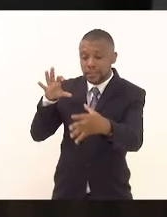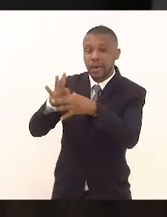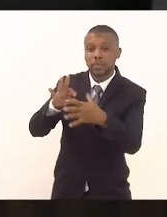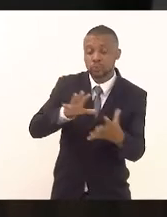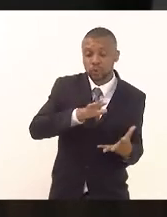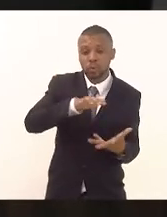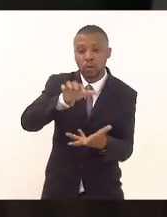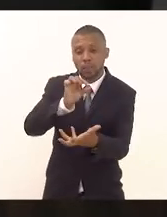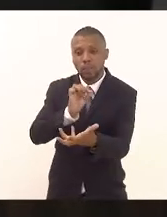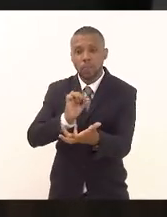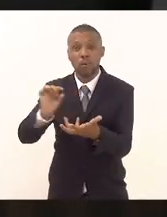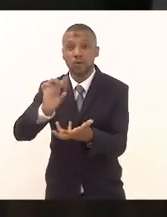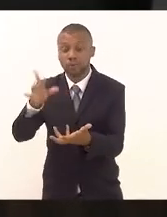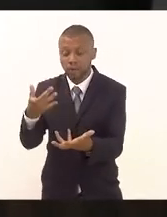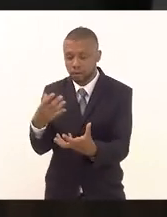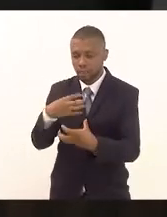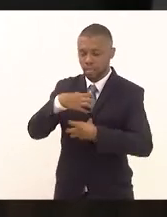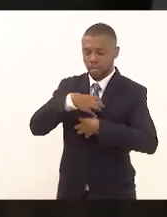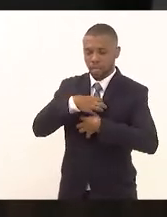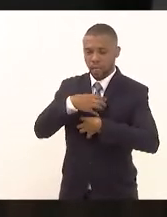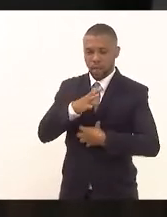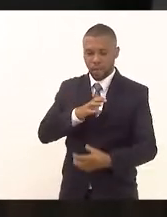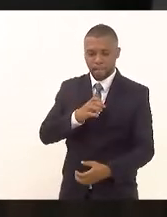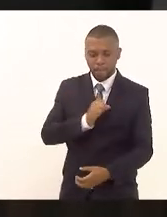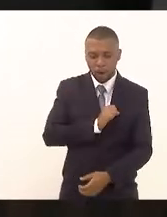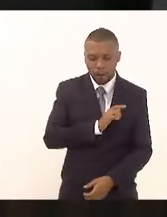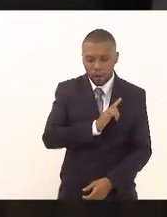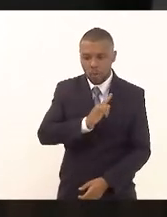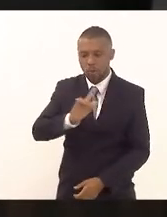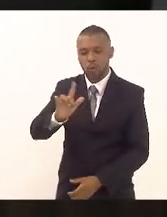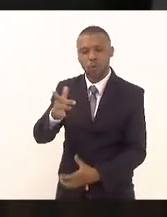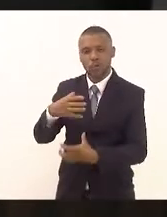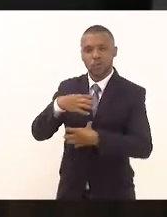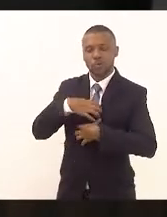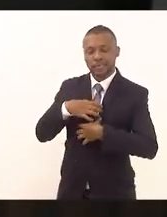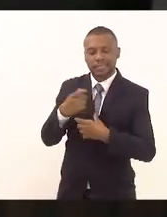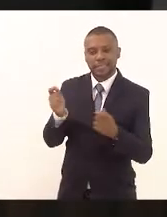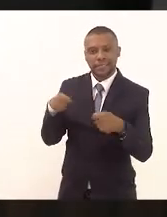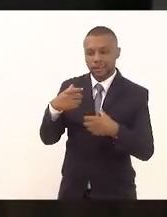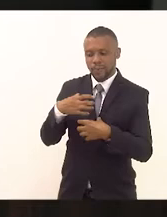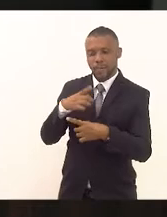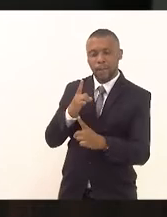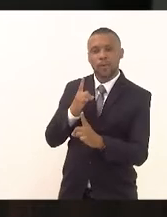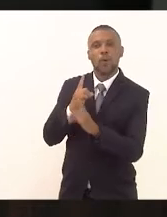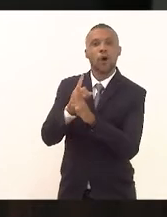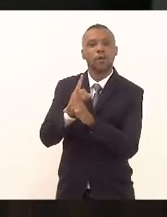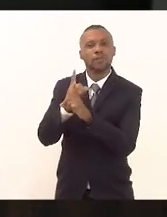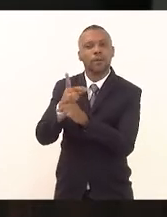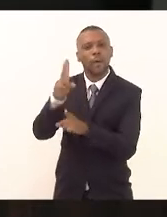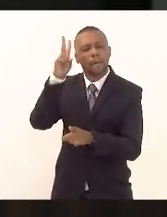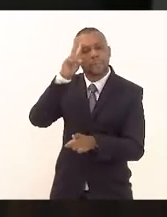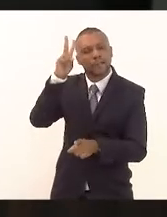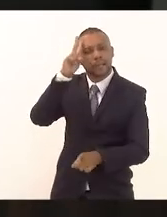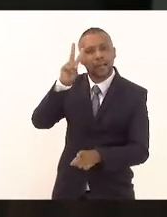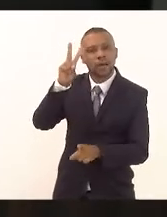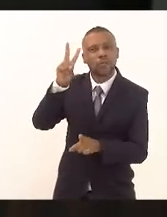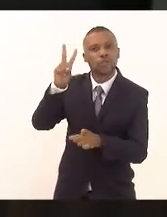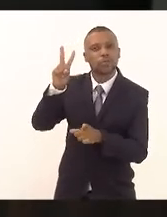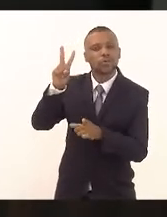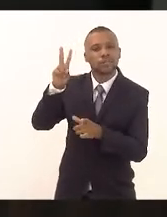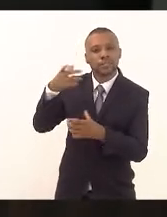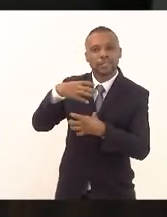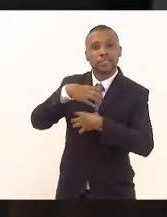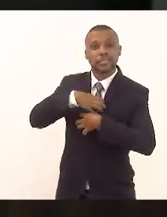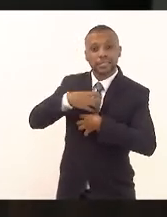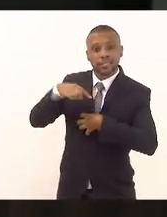Só não cambia meu amor, por mais lejo que me encontre. Eu recordo meu dolor, de meu povo